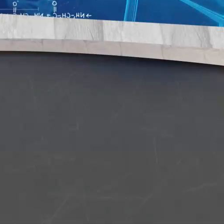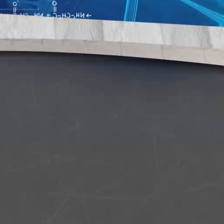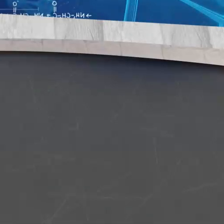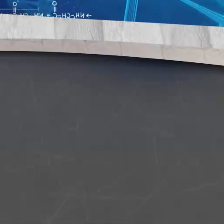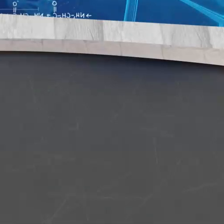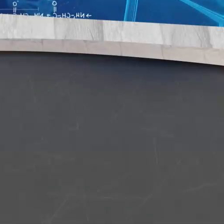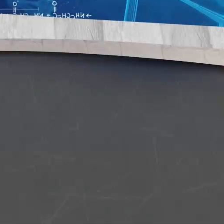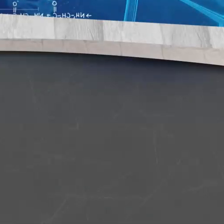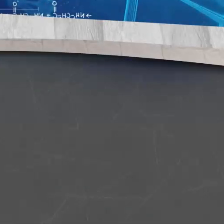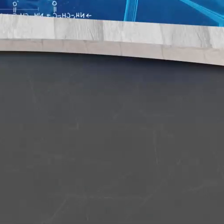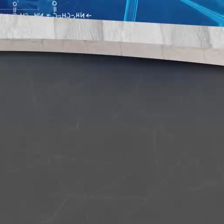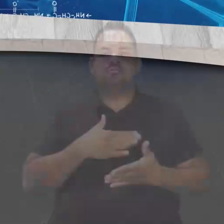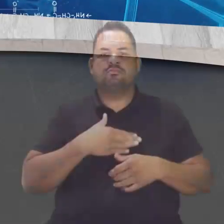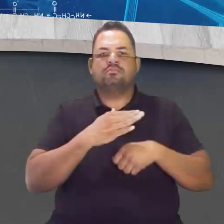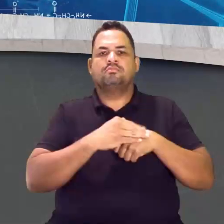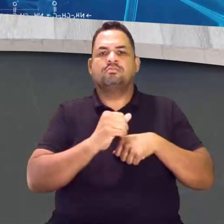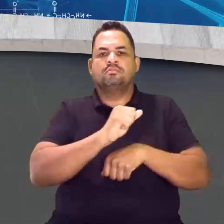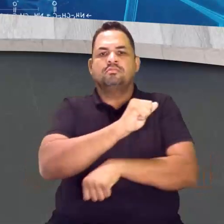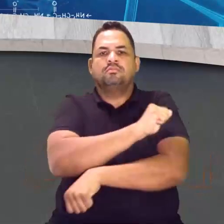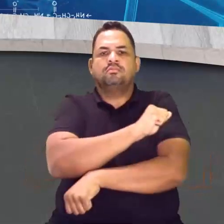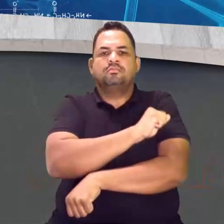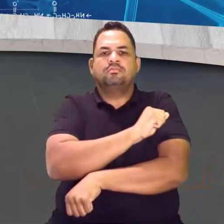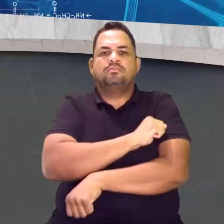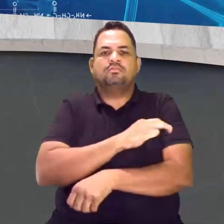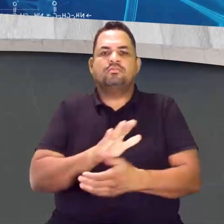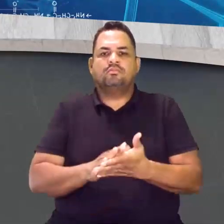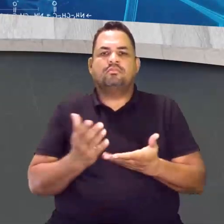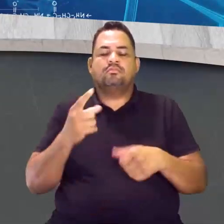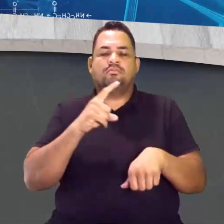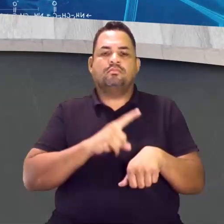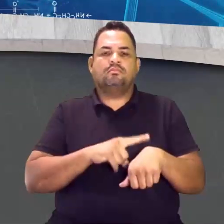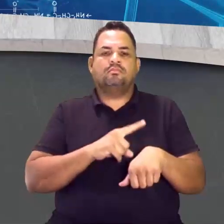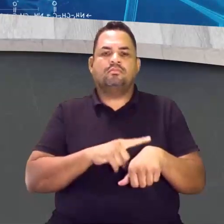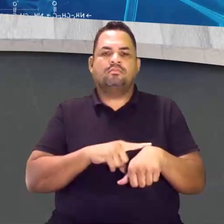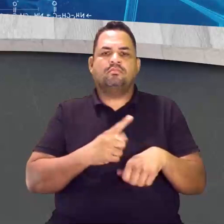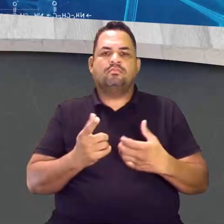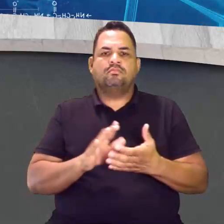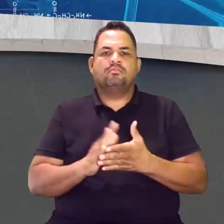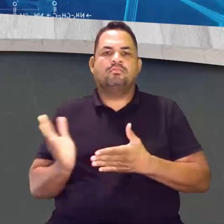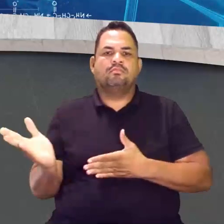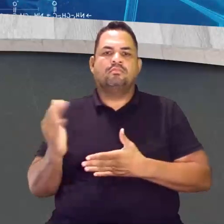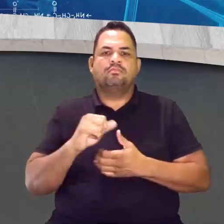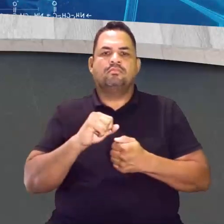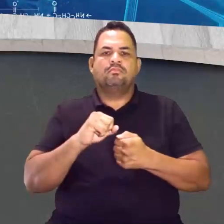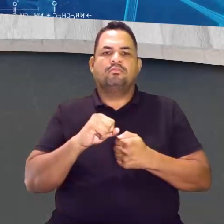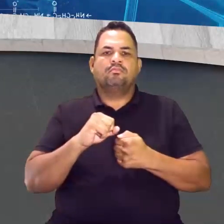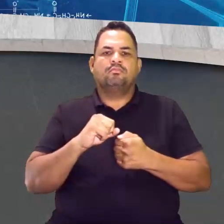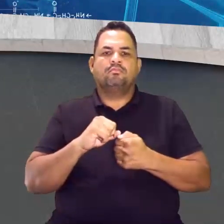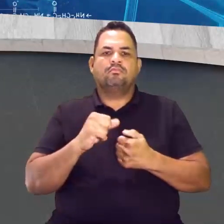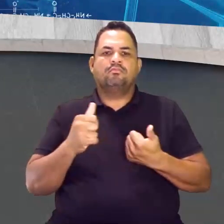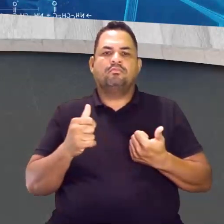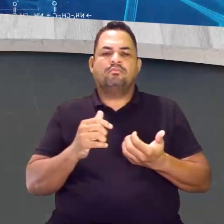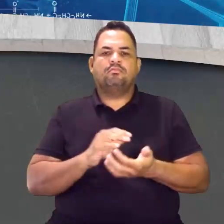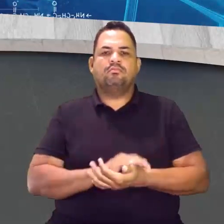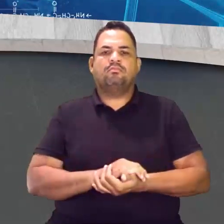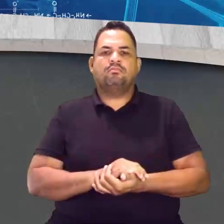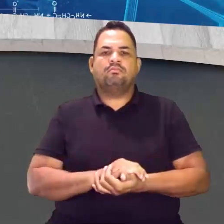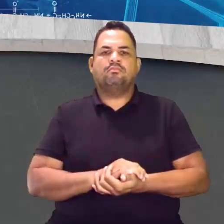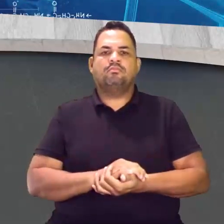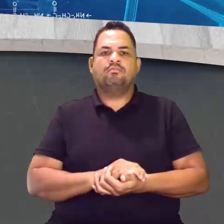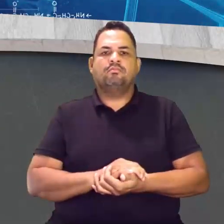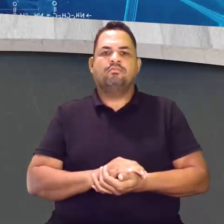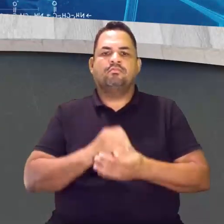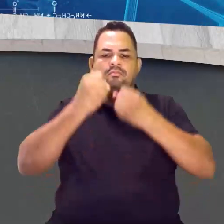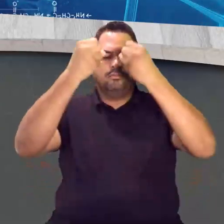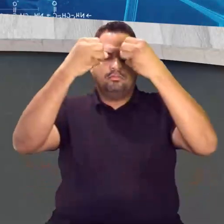E agora, meu caro aluno, chegou a hora, hein? Vamos fazer aquele